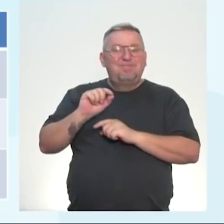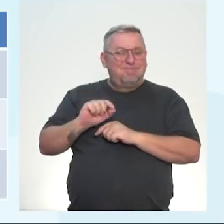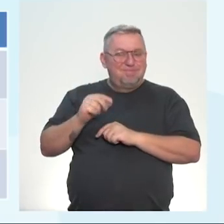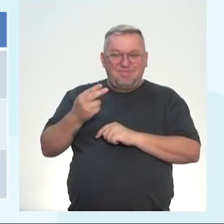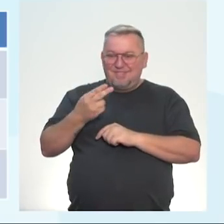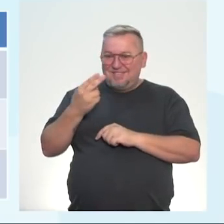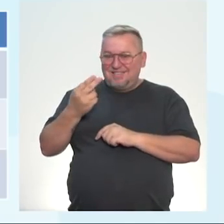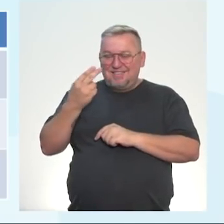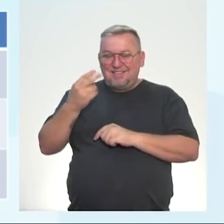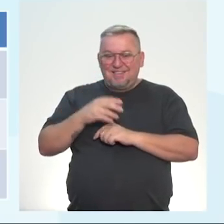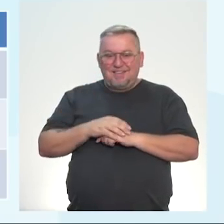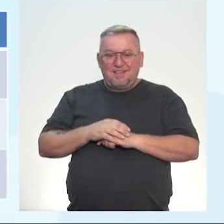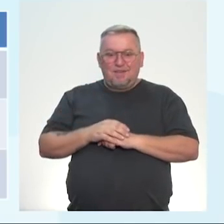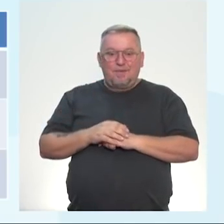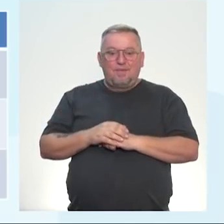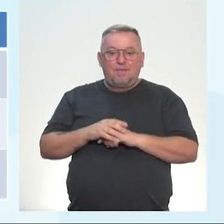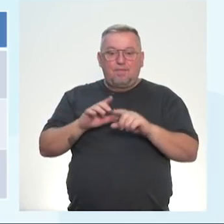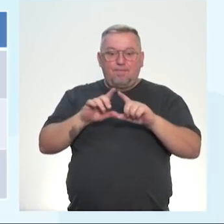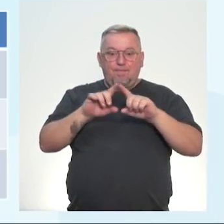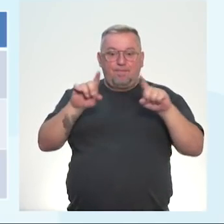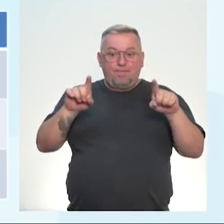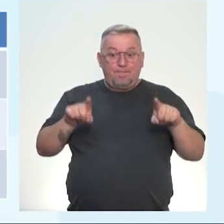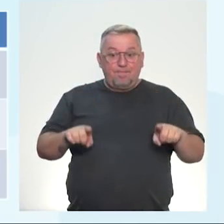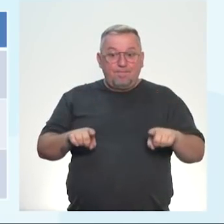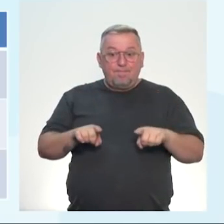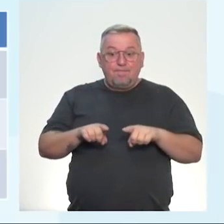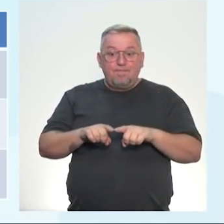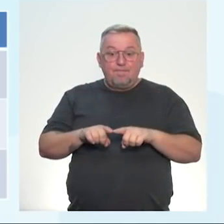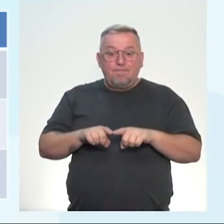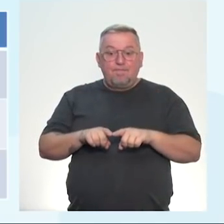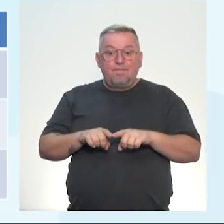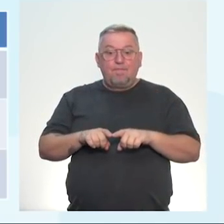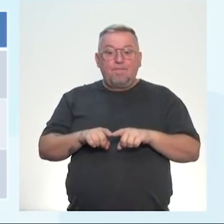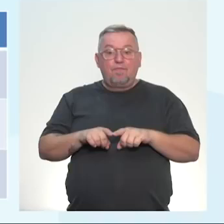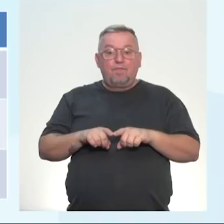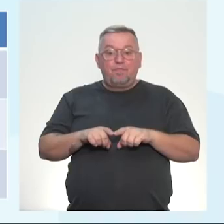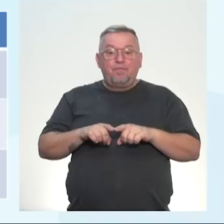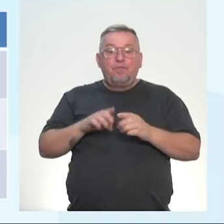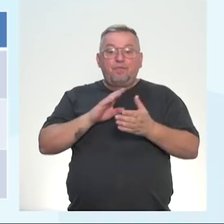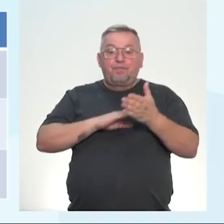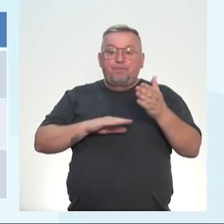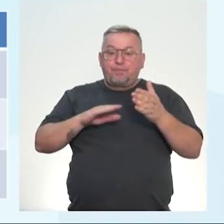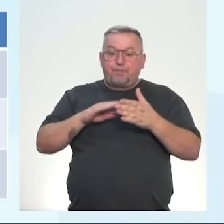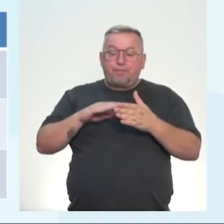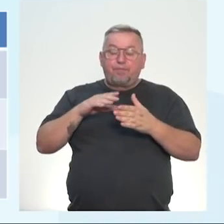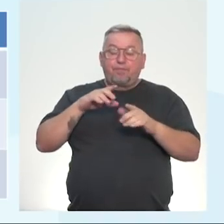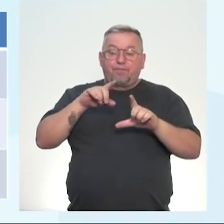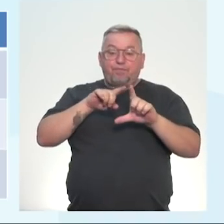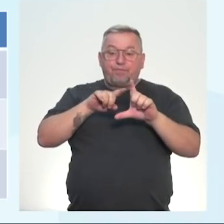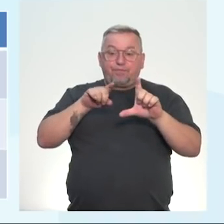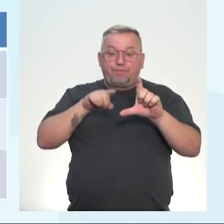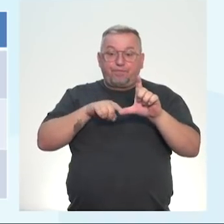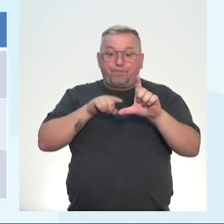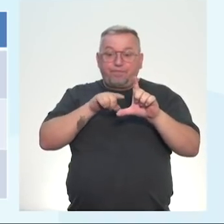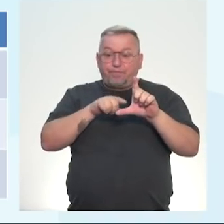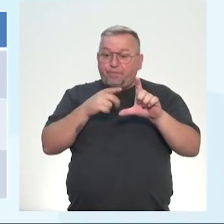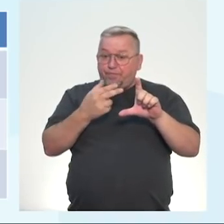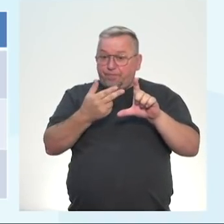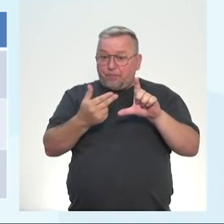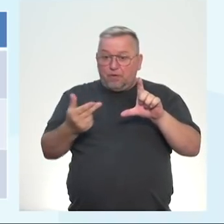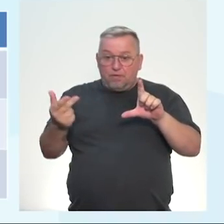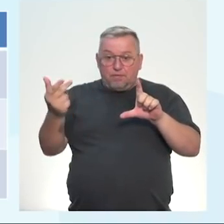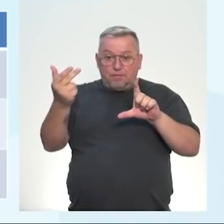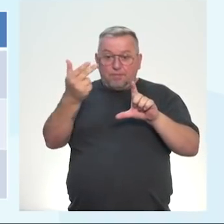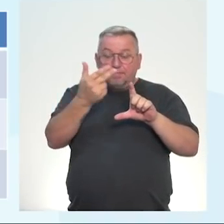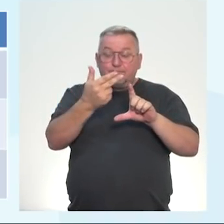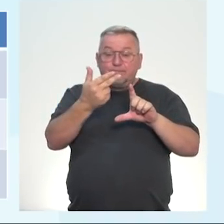ângulos. Como vocês sabem, né, um quadrado, então a definição do quadrado quanto aos lados é ter todos os lados iguais, né? Então,